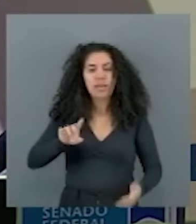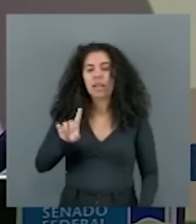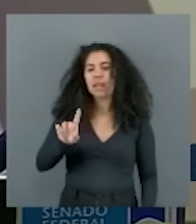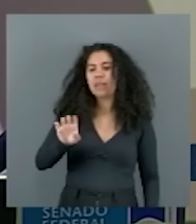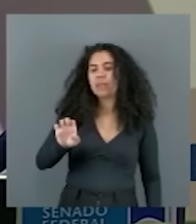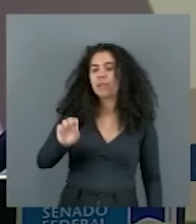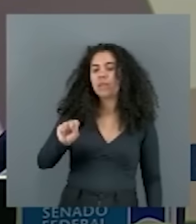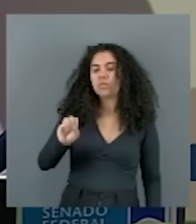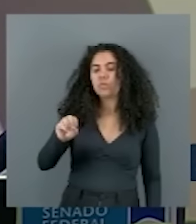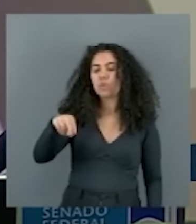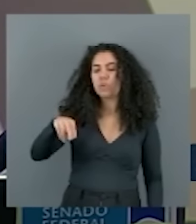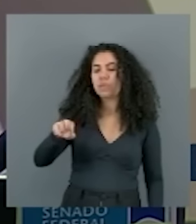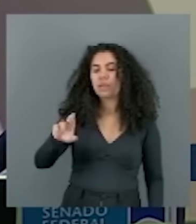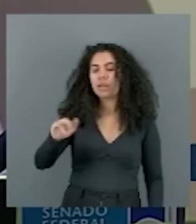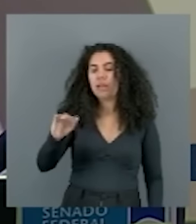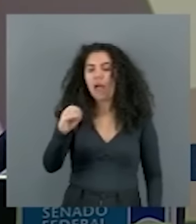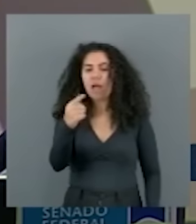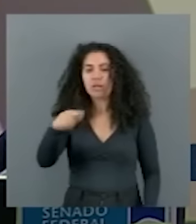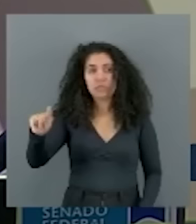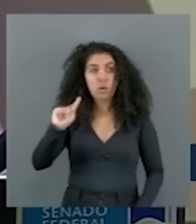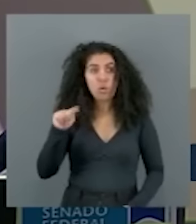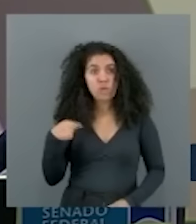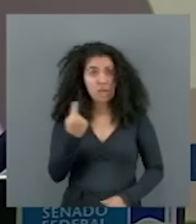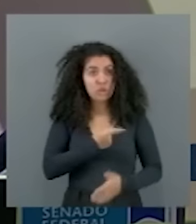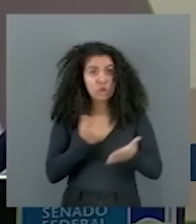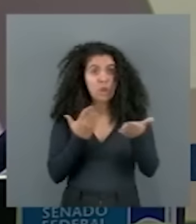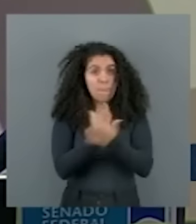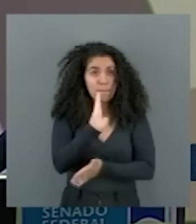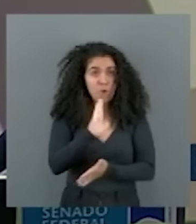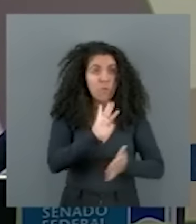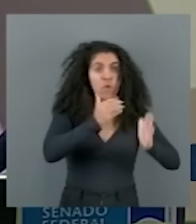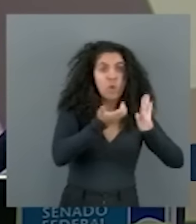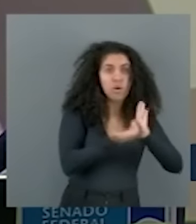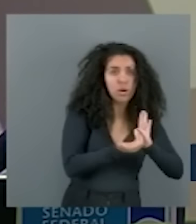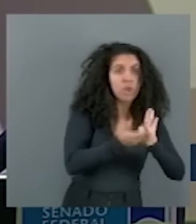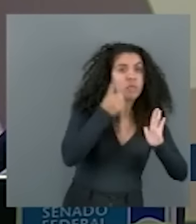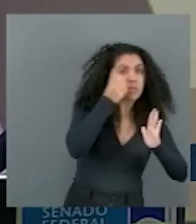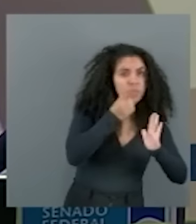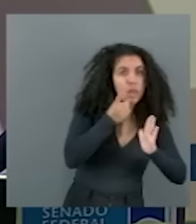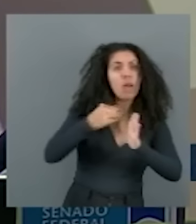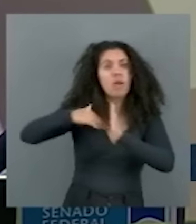Algo que nós aprovamos no âmbito desse parlamento, Câmara dos Deputados, Senado Federal,